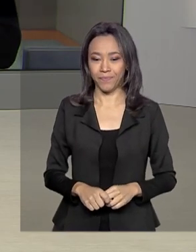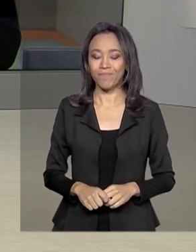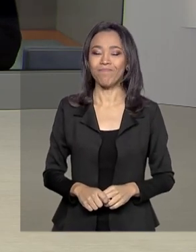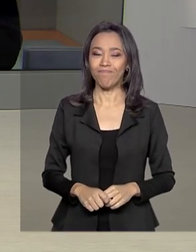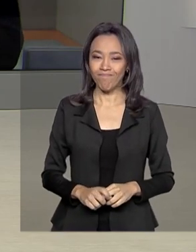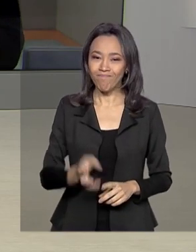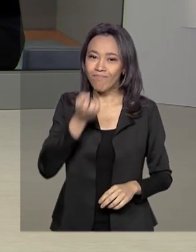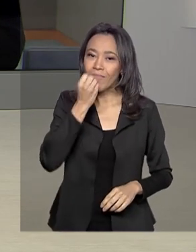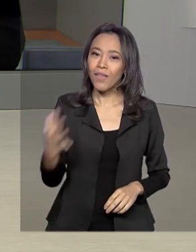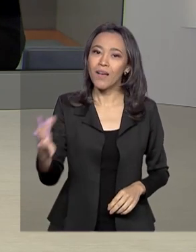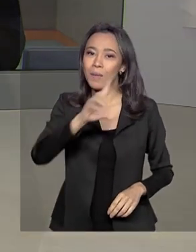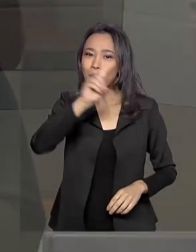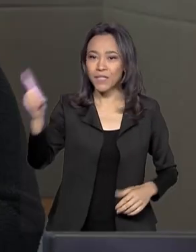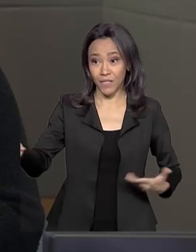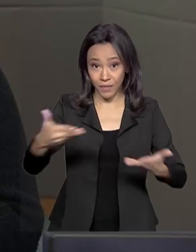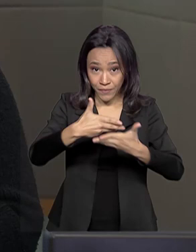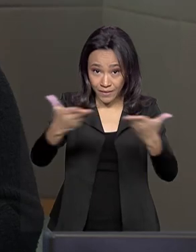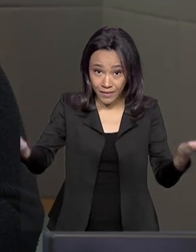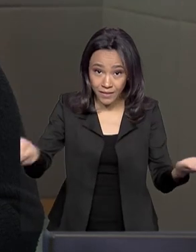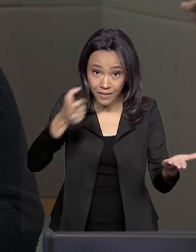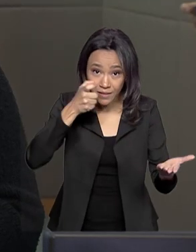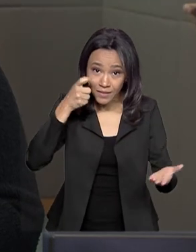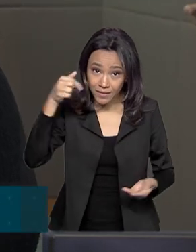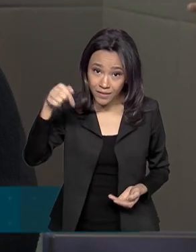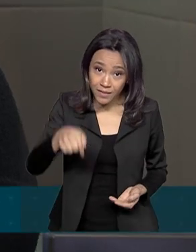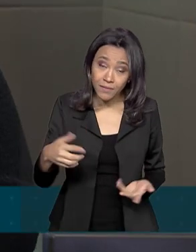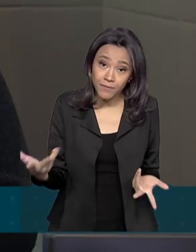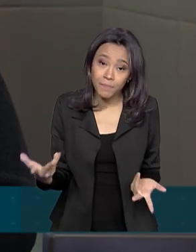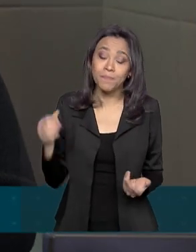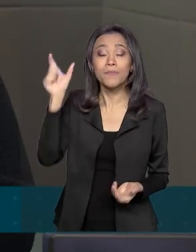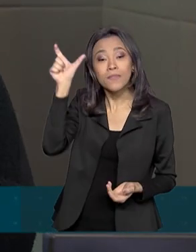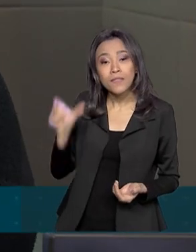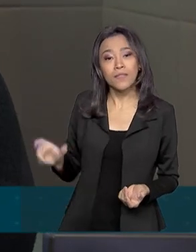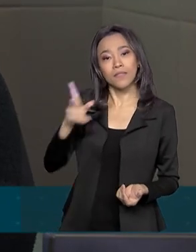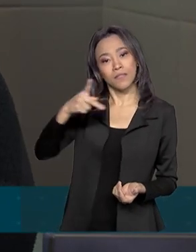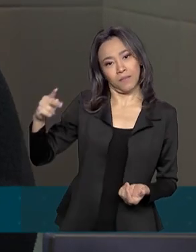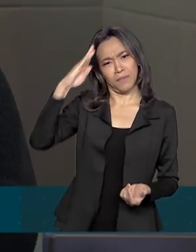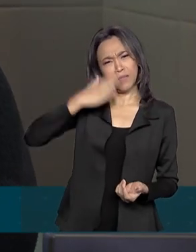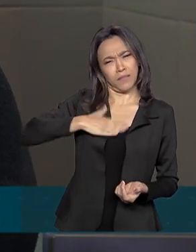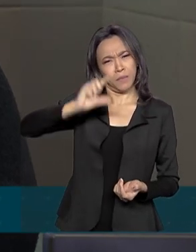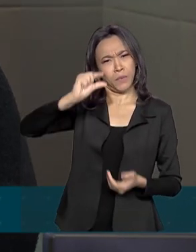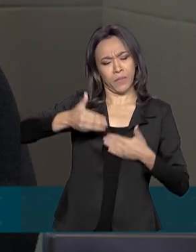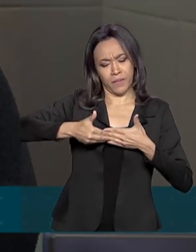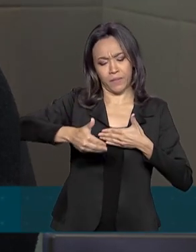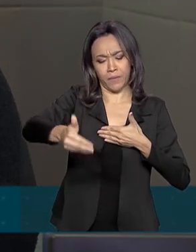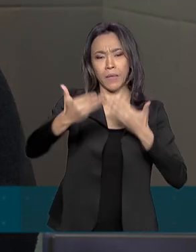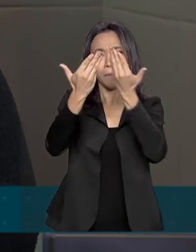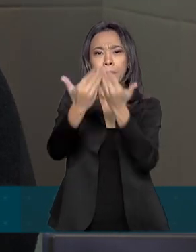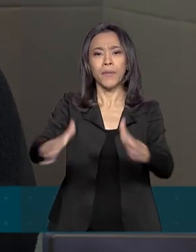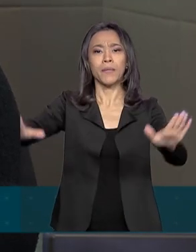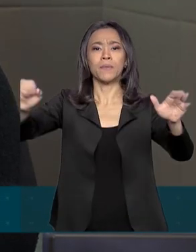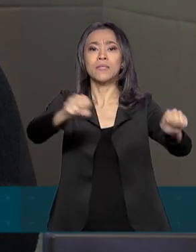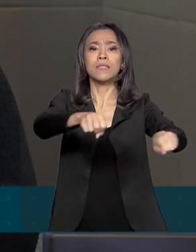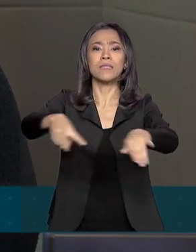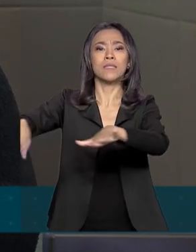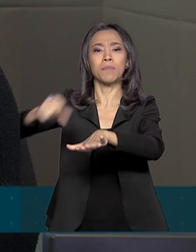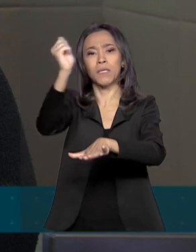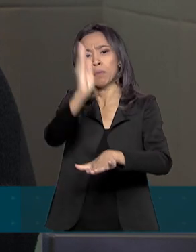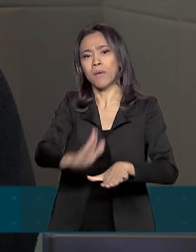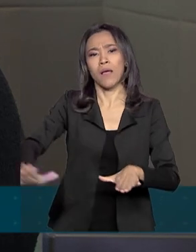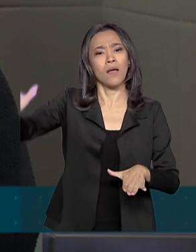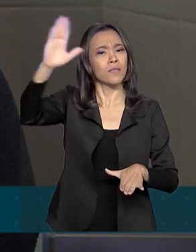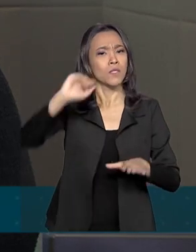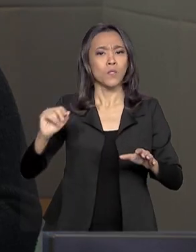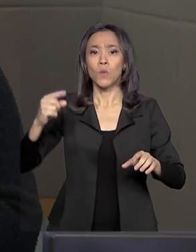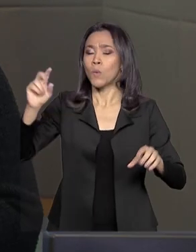Bom dia, Ana Gabriela. Bom dia a todos que nos acompanham. Pois é, o presidente Jair Bolsonaro participa daqui a pouquinho da abertura da Semana Nacional de Políticas